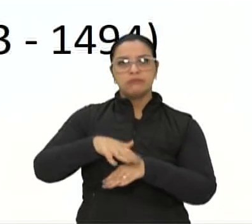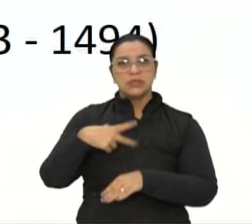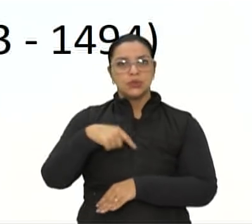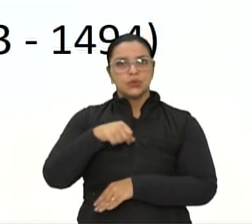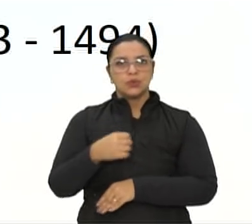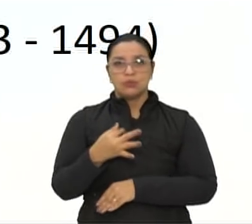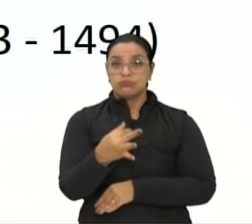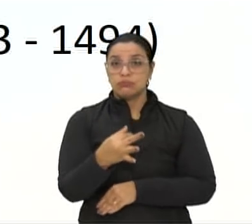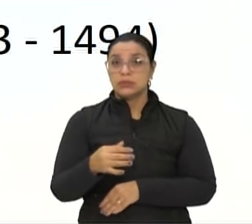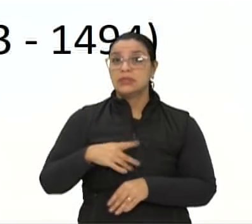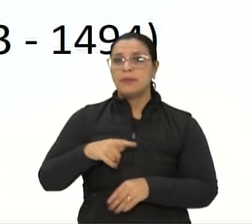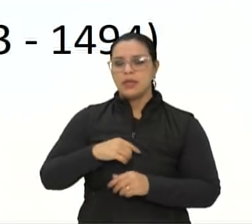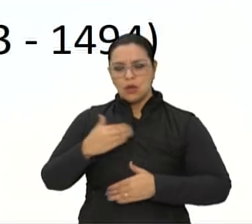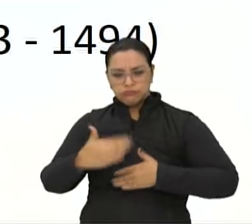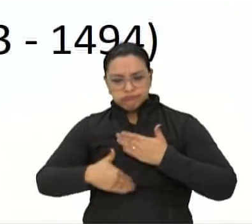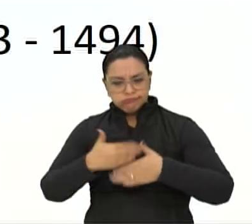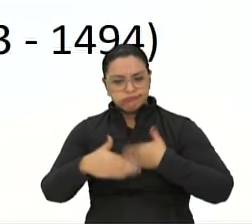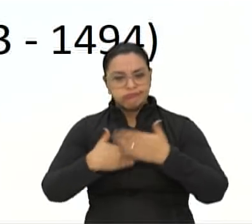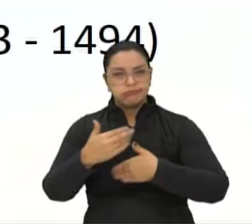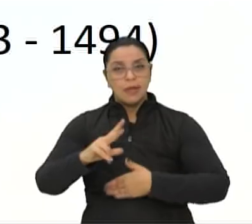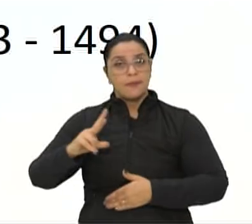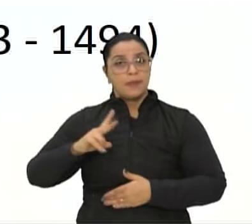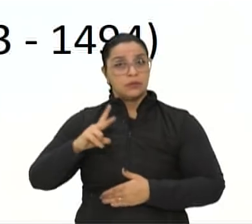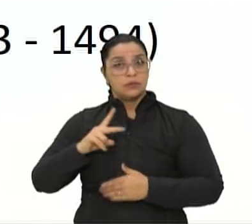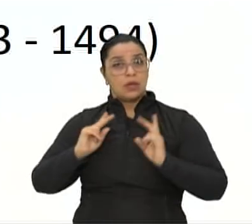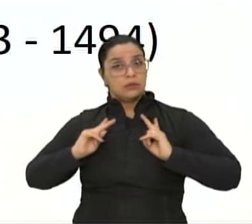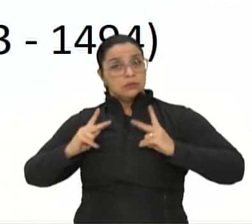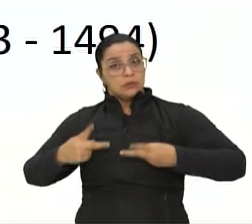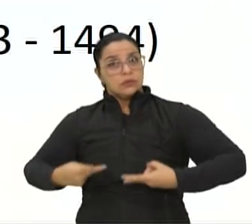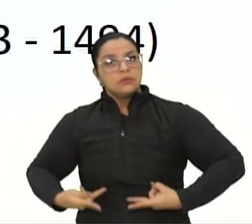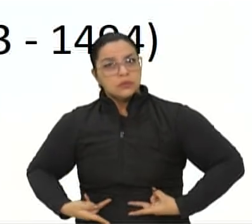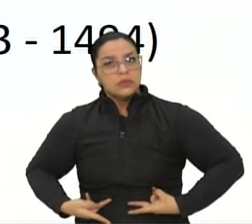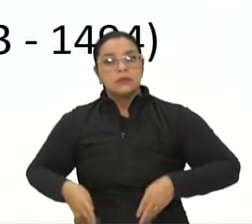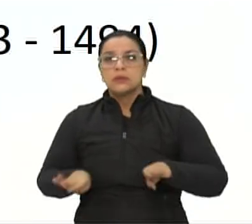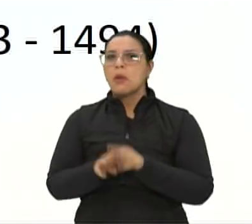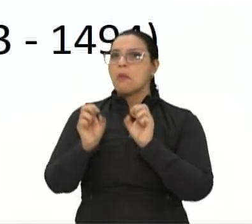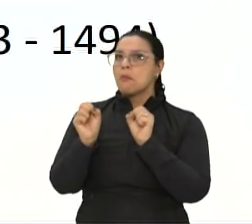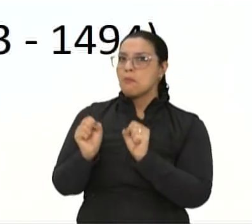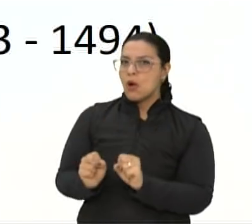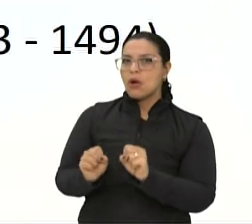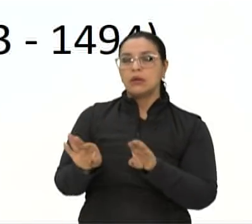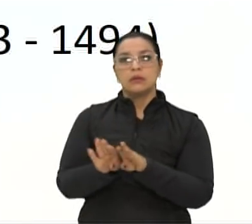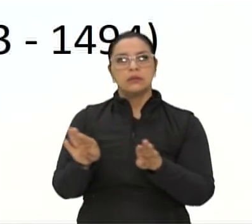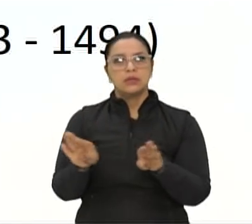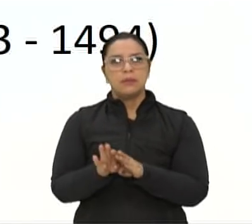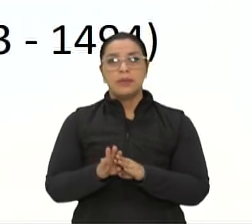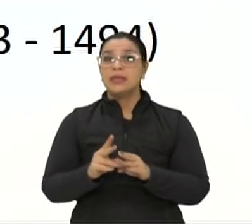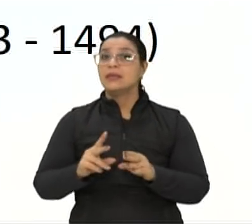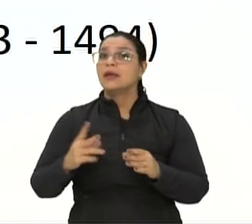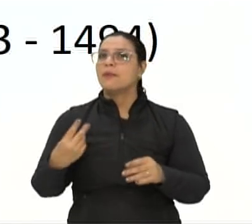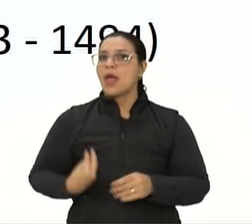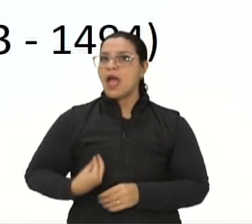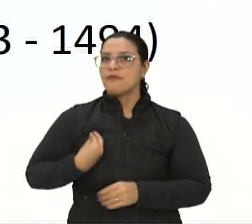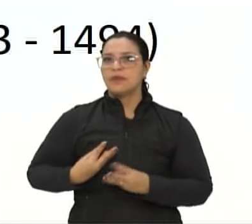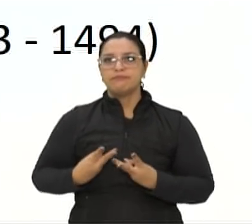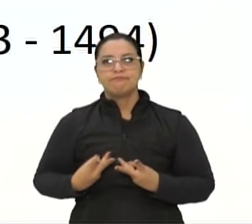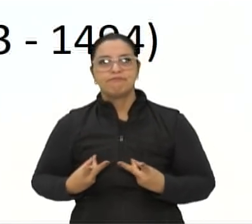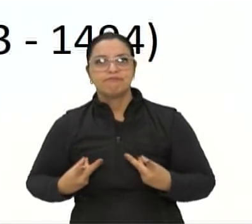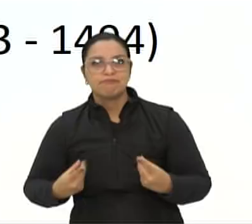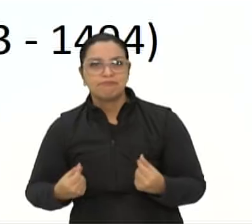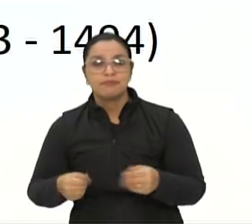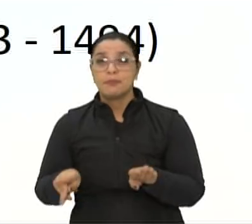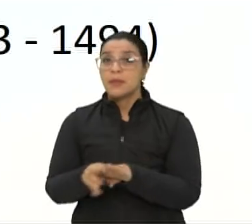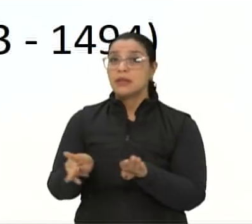Nessa autoconstrução, o homem, né, o ser humano, pode tanto degenerar em ser bestial,